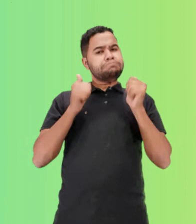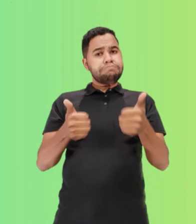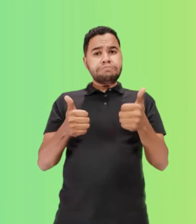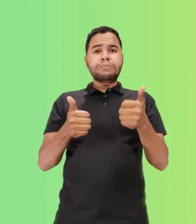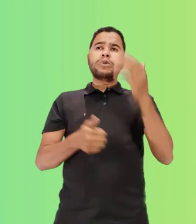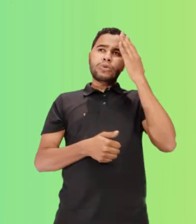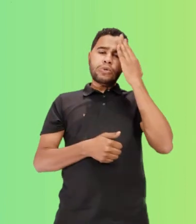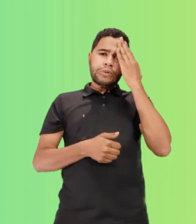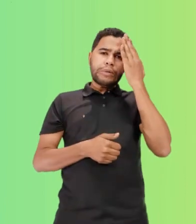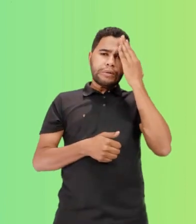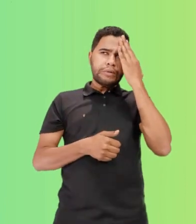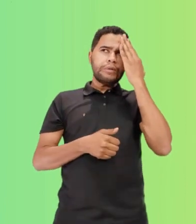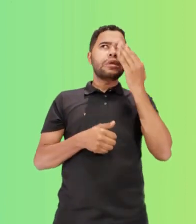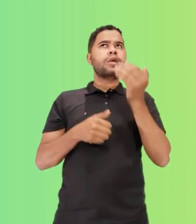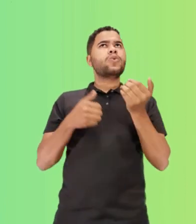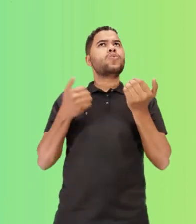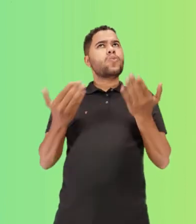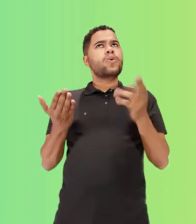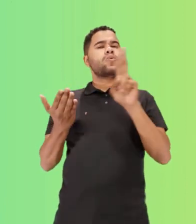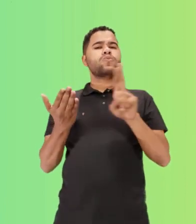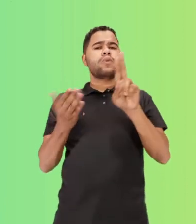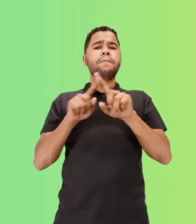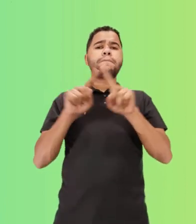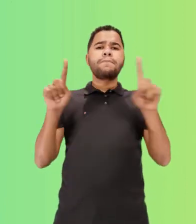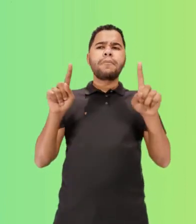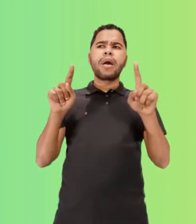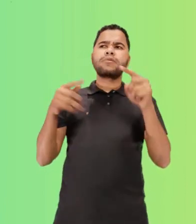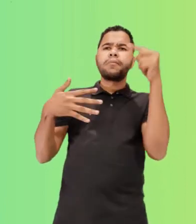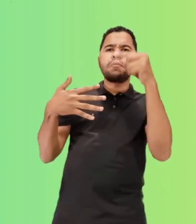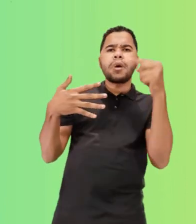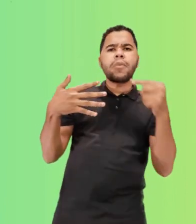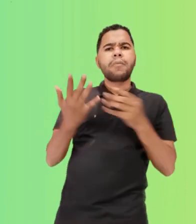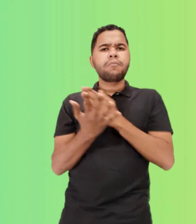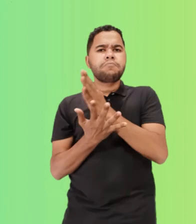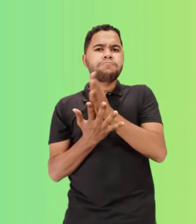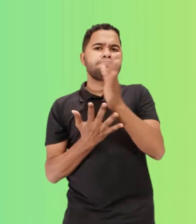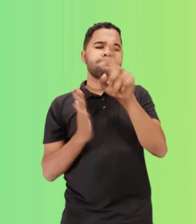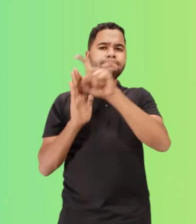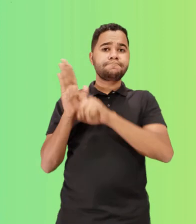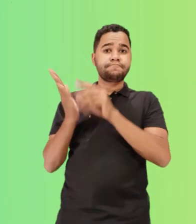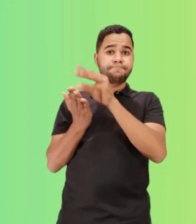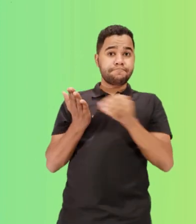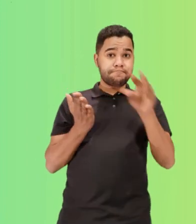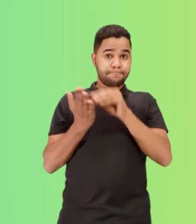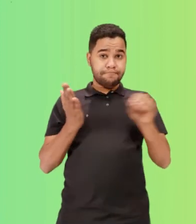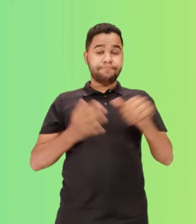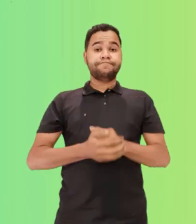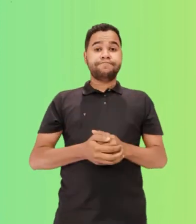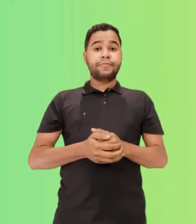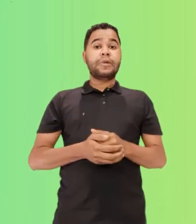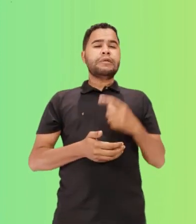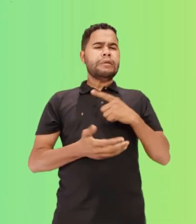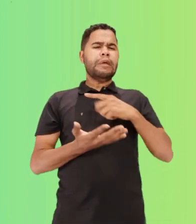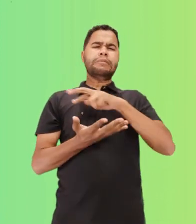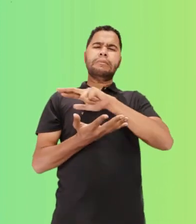tá, eu já sei quando fazer. Mas quais são as minhas possibilidades de retextualização? Ainda de acordo com o